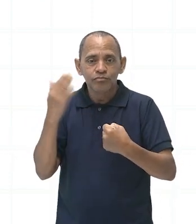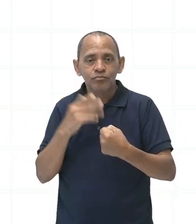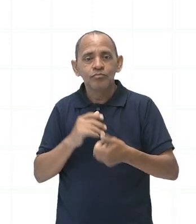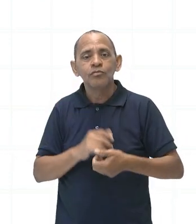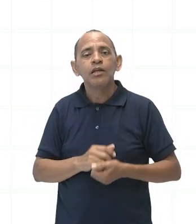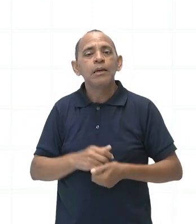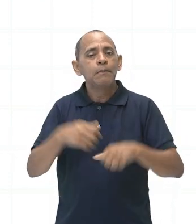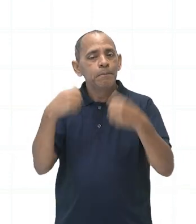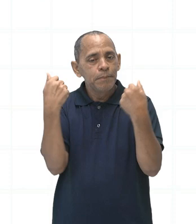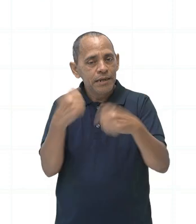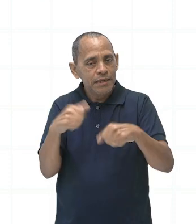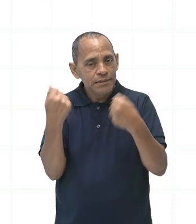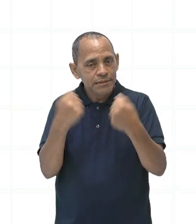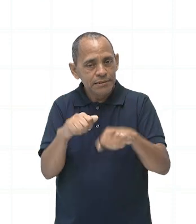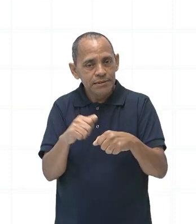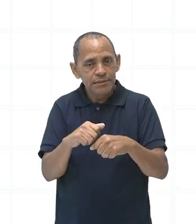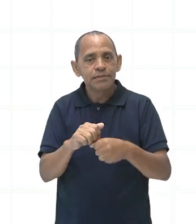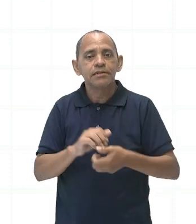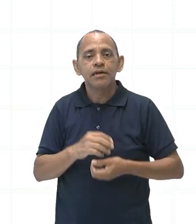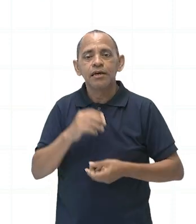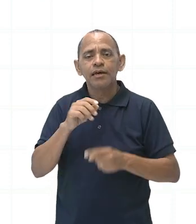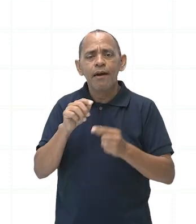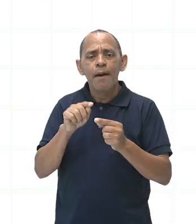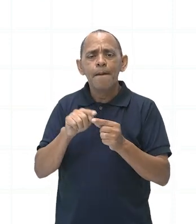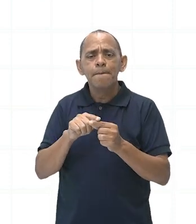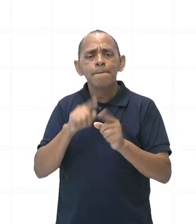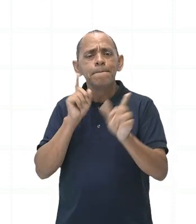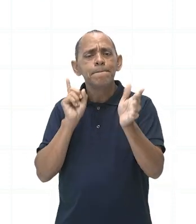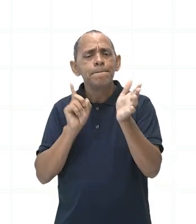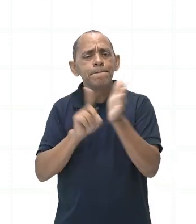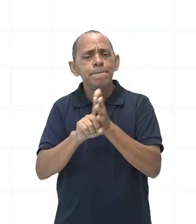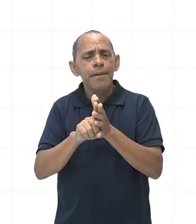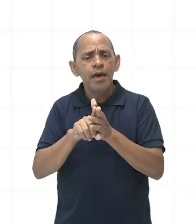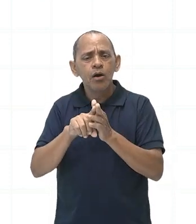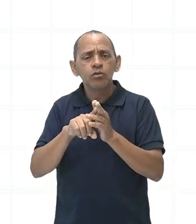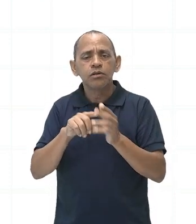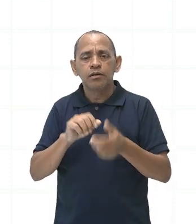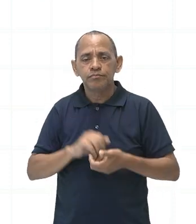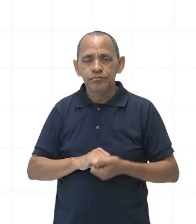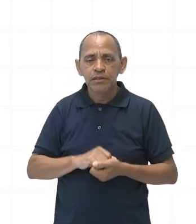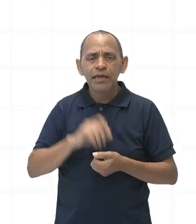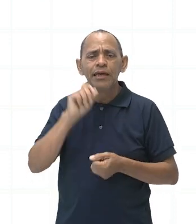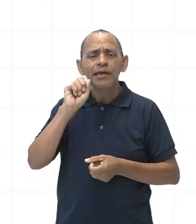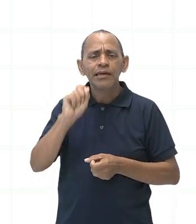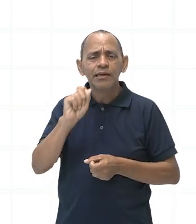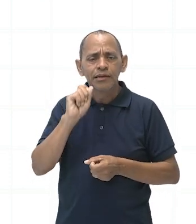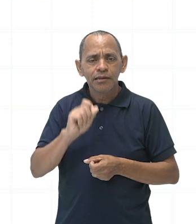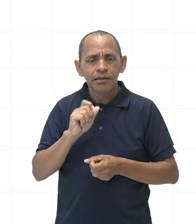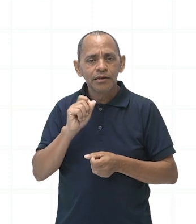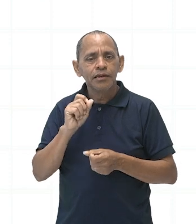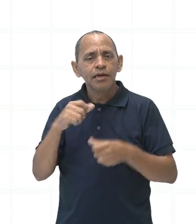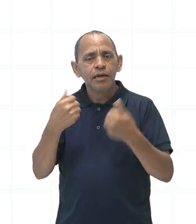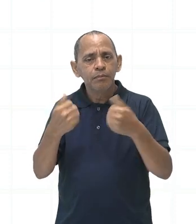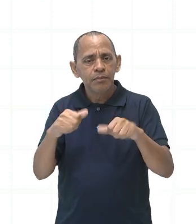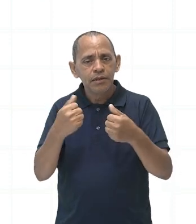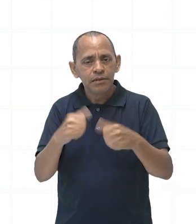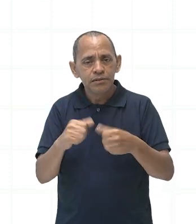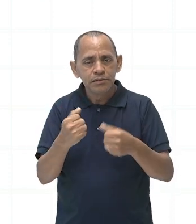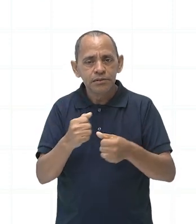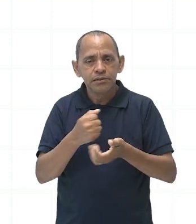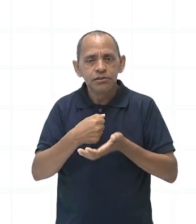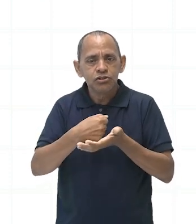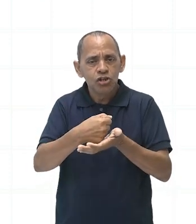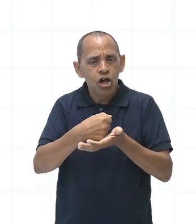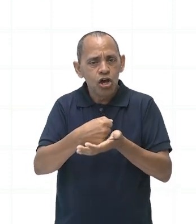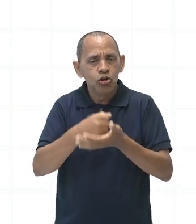verbo, para eu encontrar o sujeito, né? Então, quem é que precisa de ajuda especializada aqui? O meio ambiente. Então, definir o que